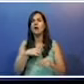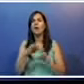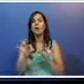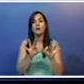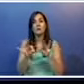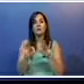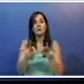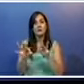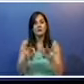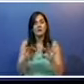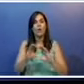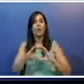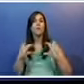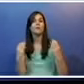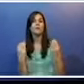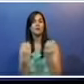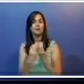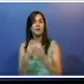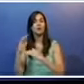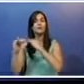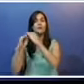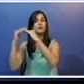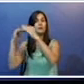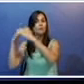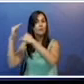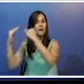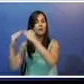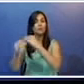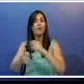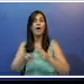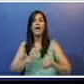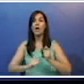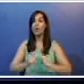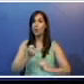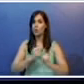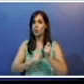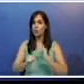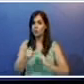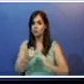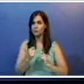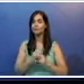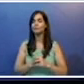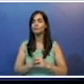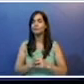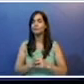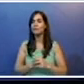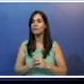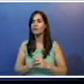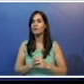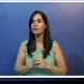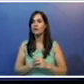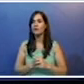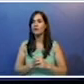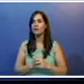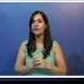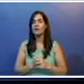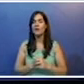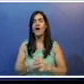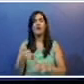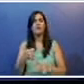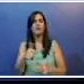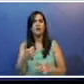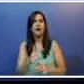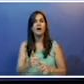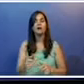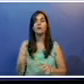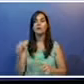para Cooperação e Desenvolvimento Econômico, OCDE. Avalia alunos com idade entre 15 anos